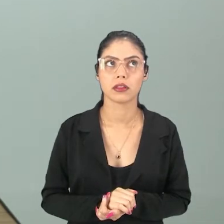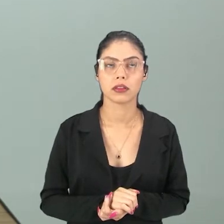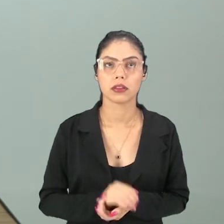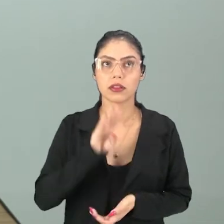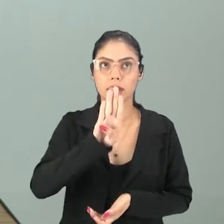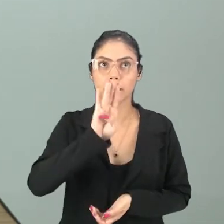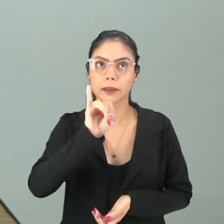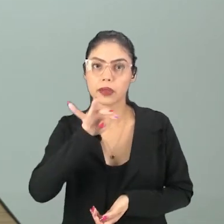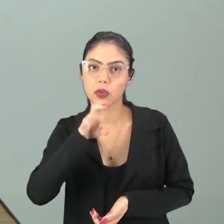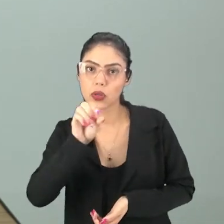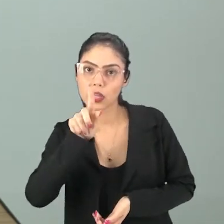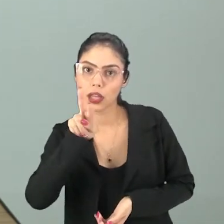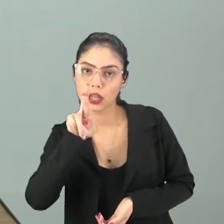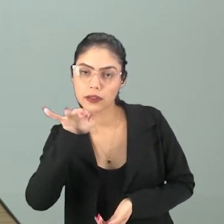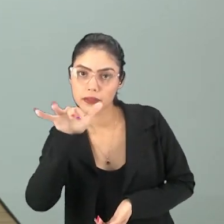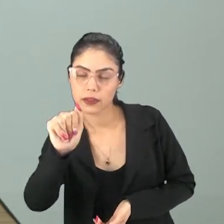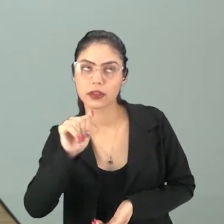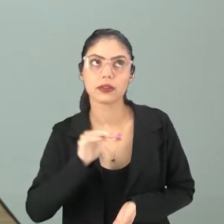na biografia,